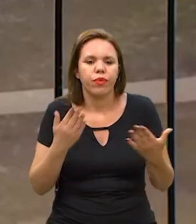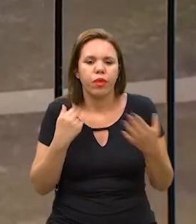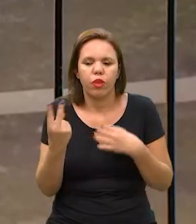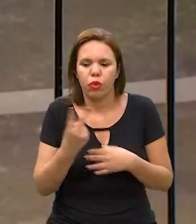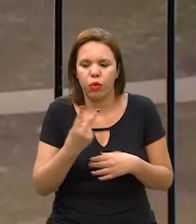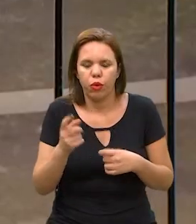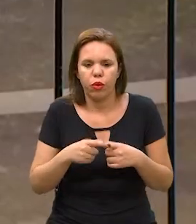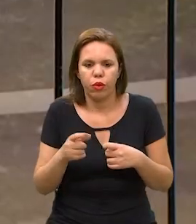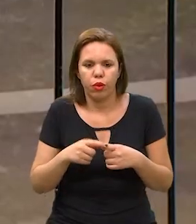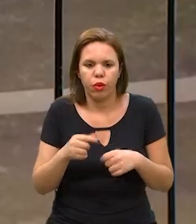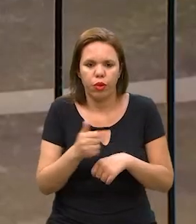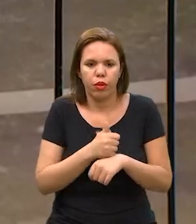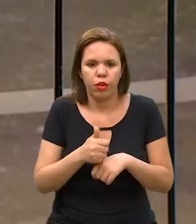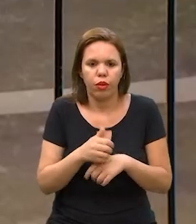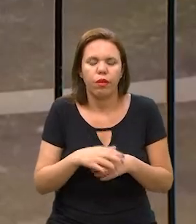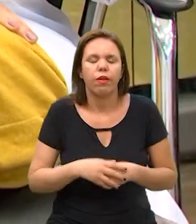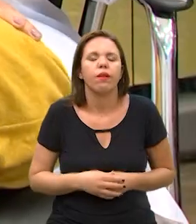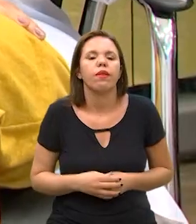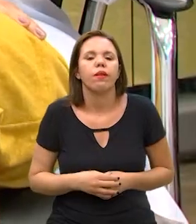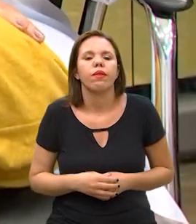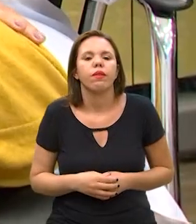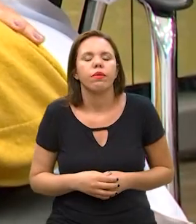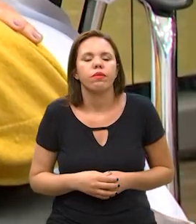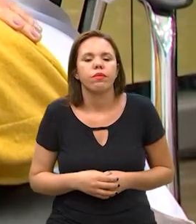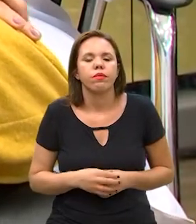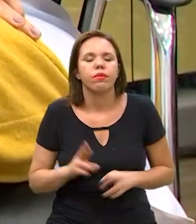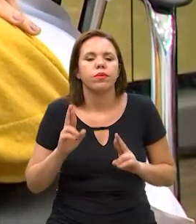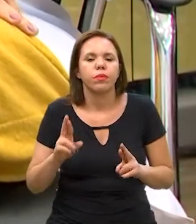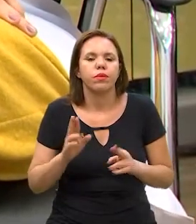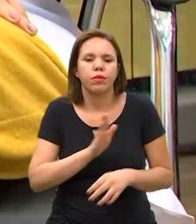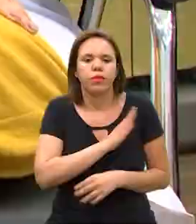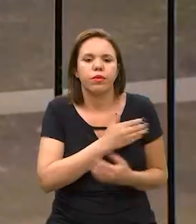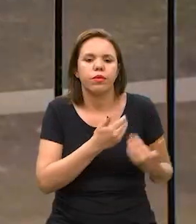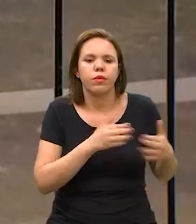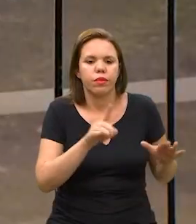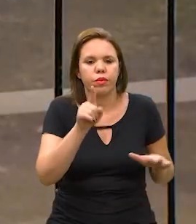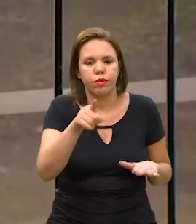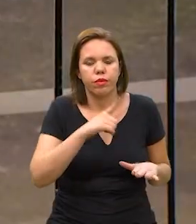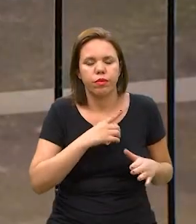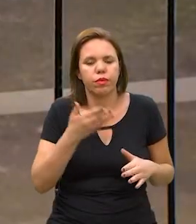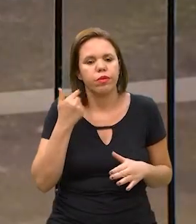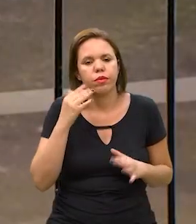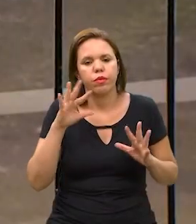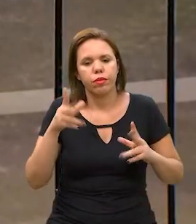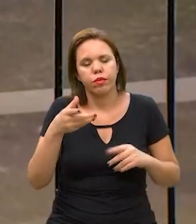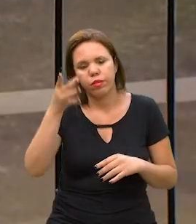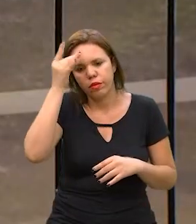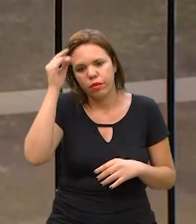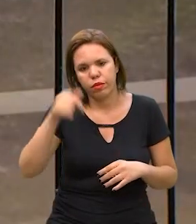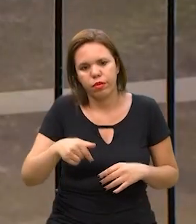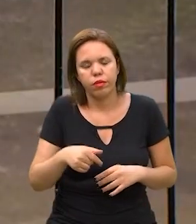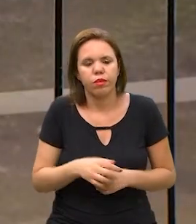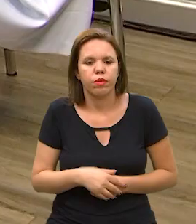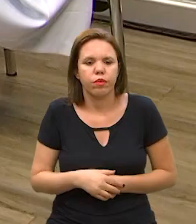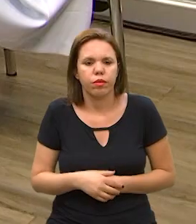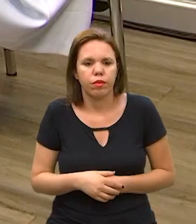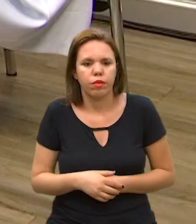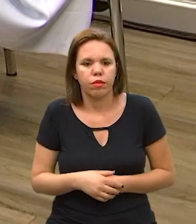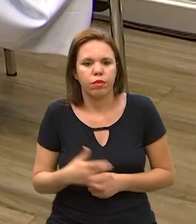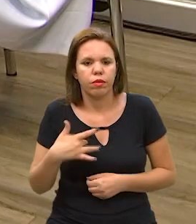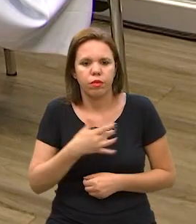olha, conversamos com 2 especialistas e esperamos de coração que você tenha aproveitado tudo que falamos